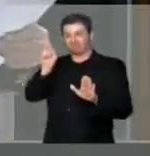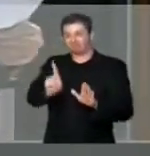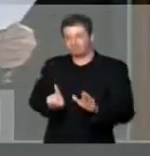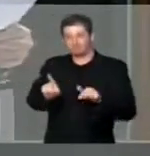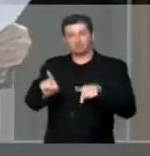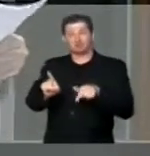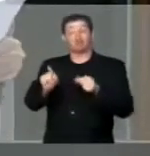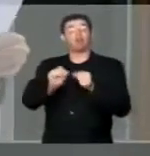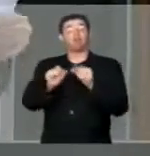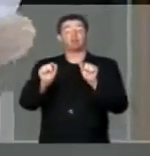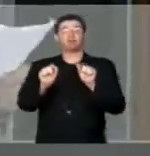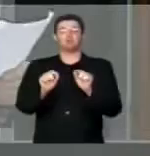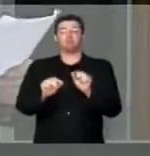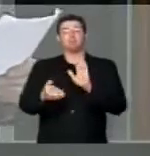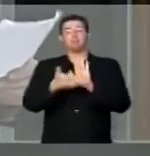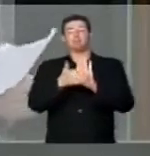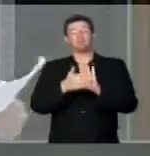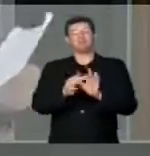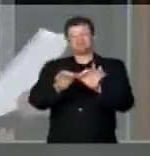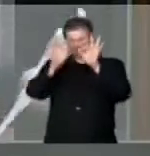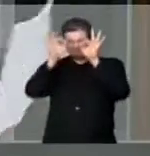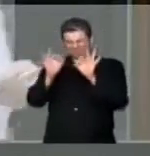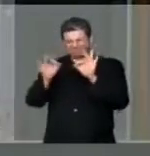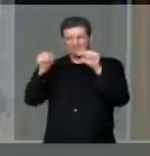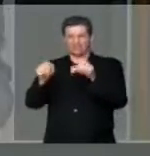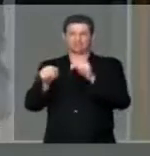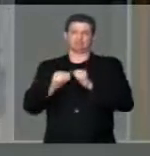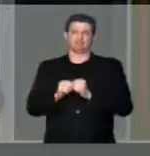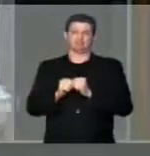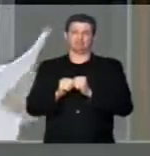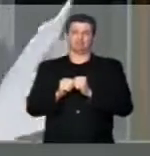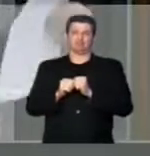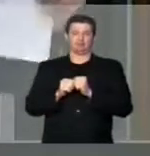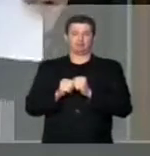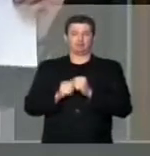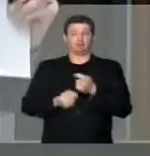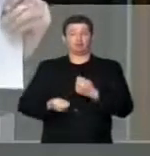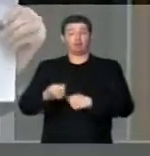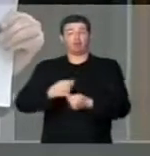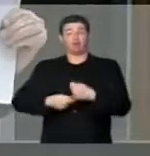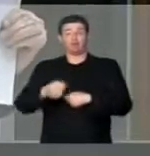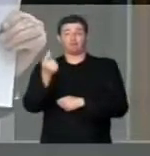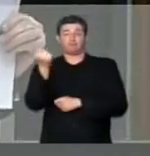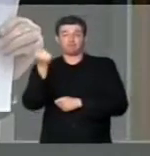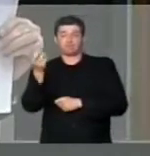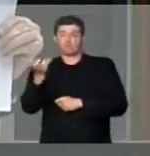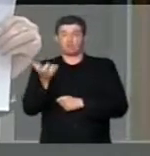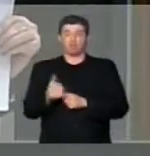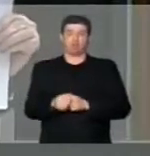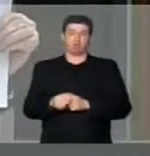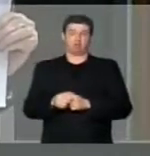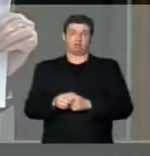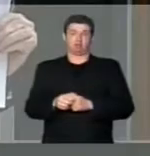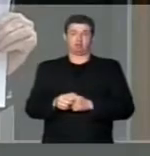fazer exatamente as propostas que o mercado espera que ela